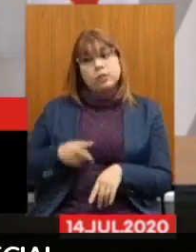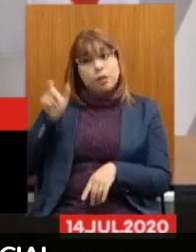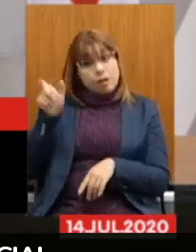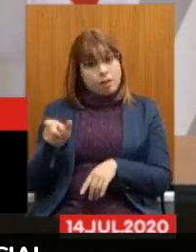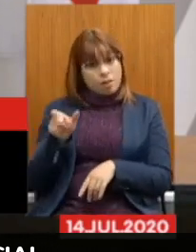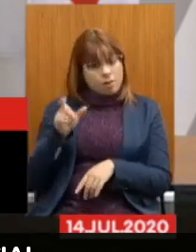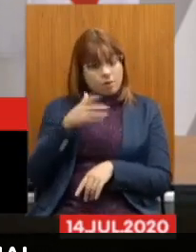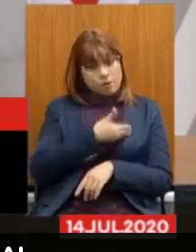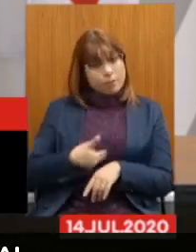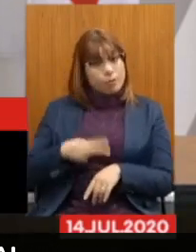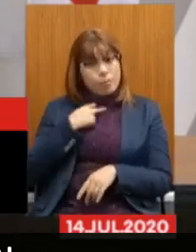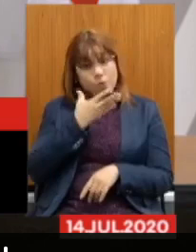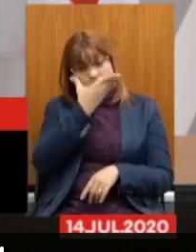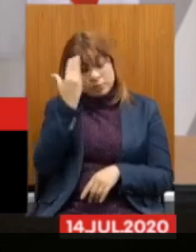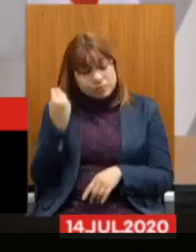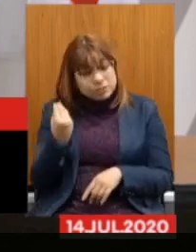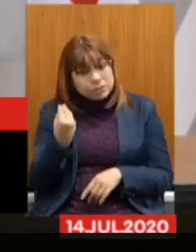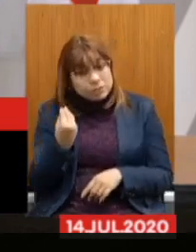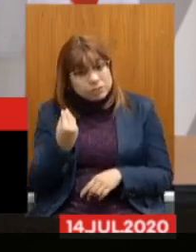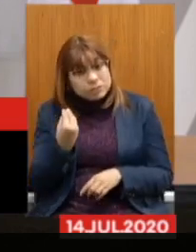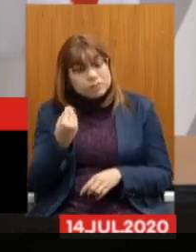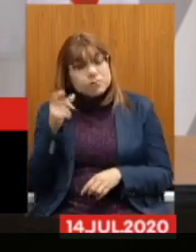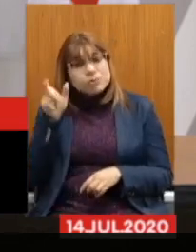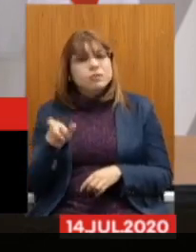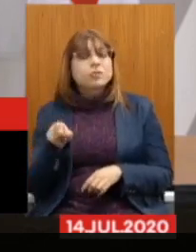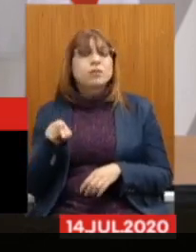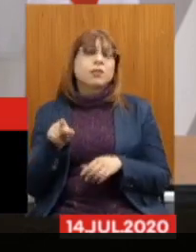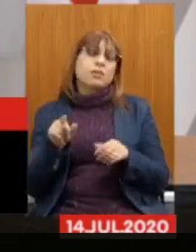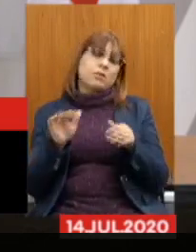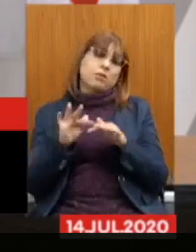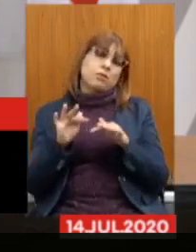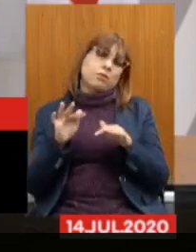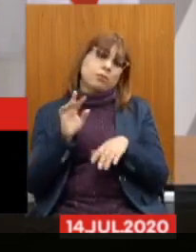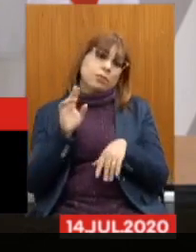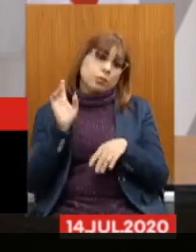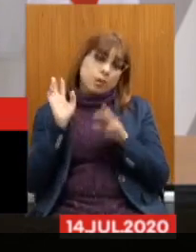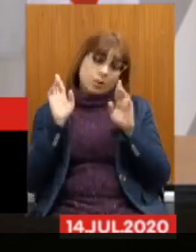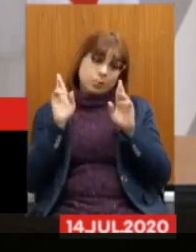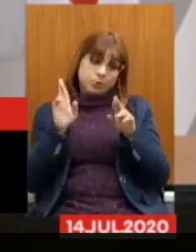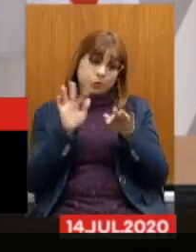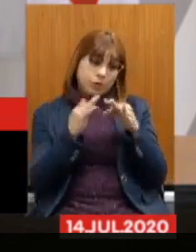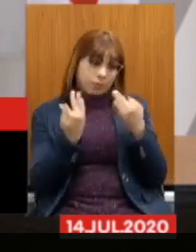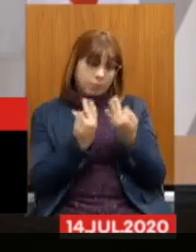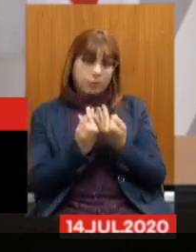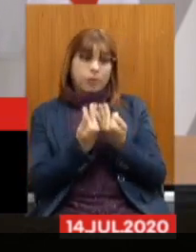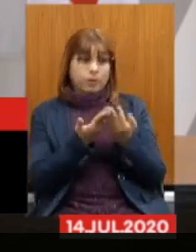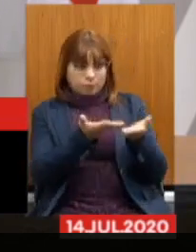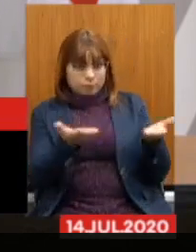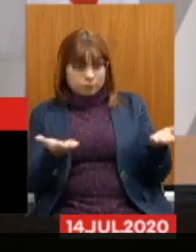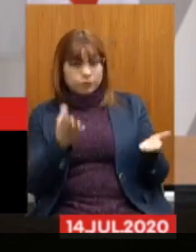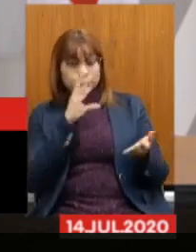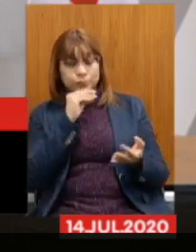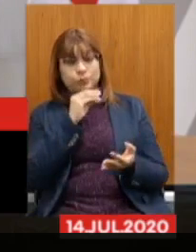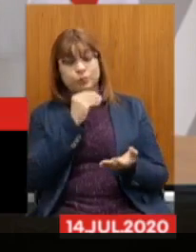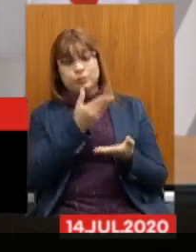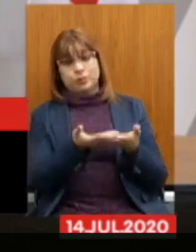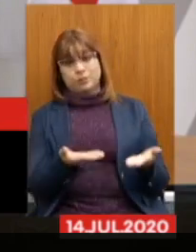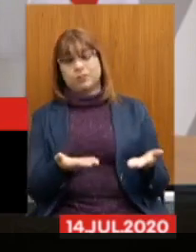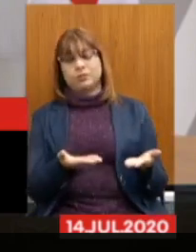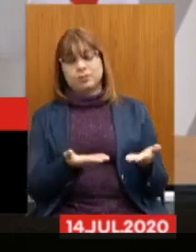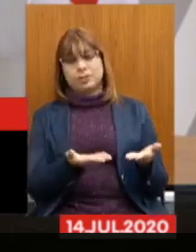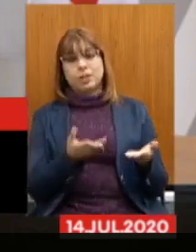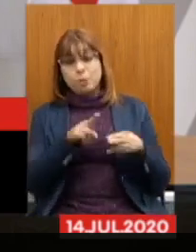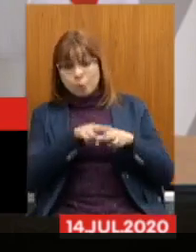por cuidar de uma família que, nesse momento, é formada pelos servidores públicos. Impõe, no entanto, com essa reforma,